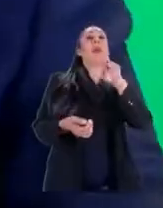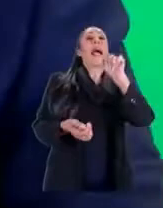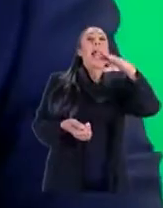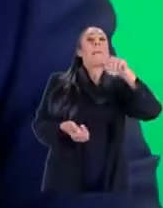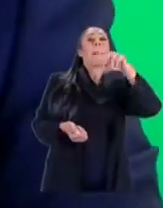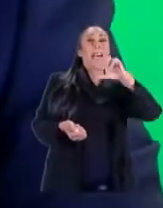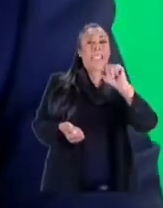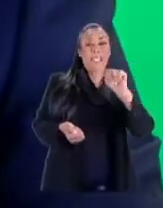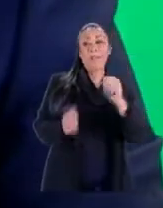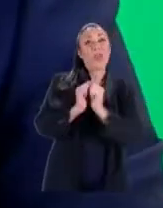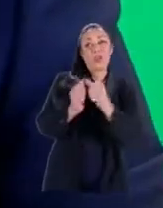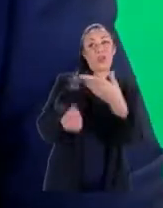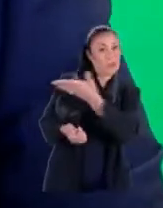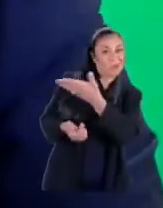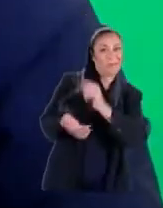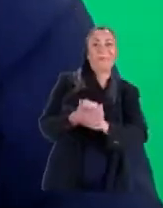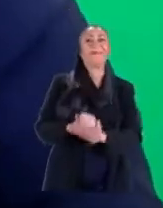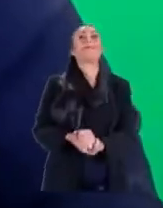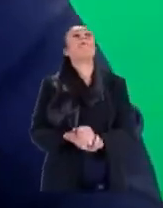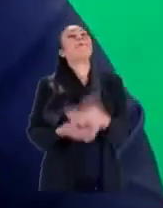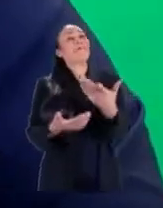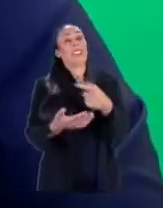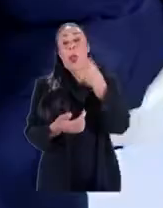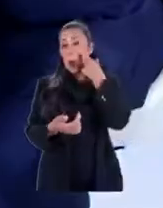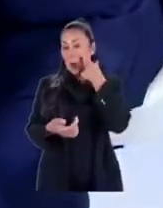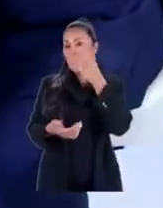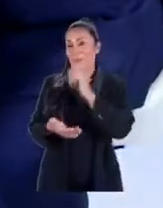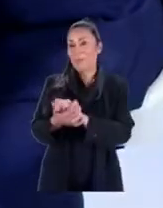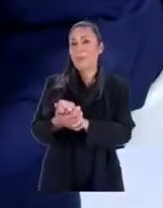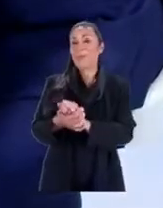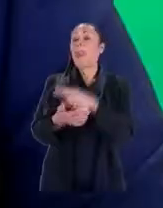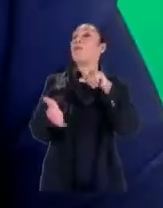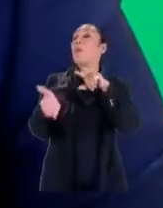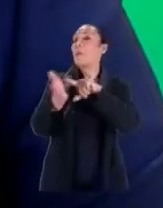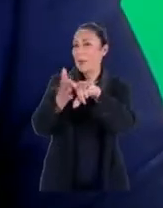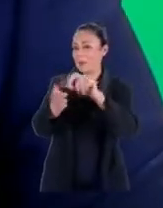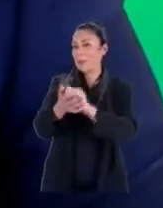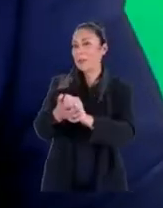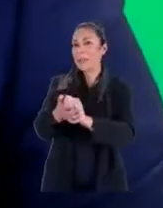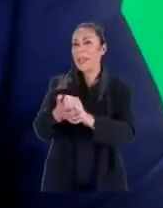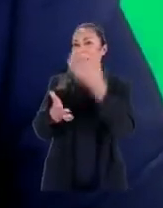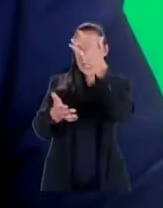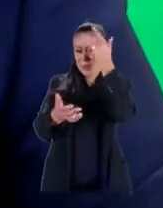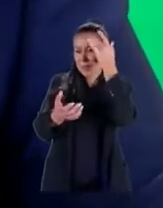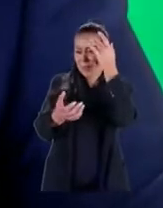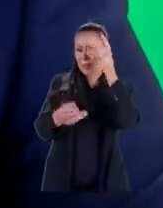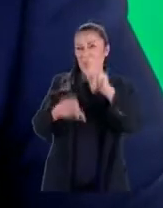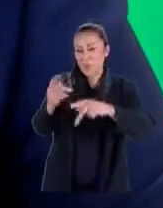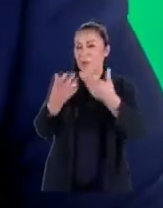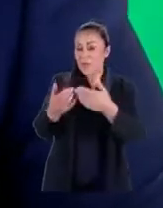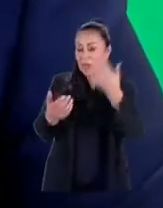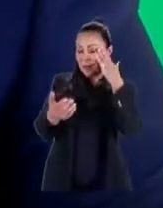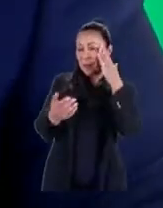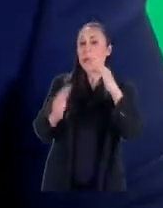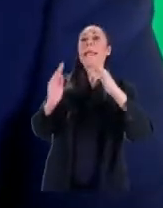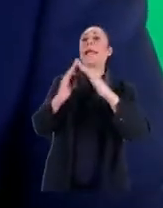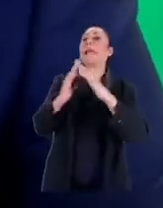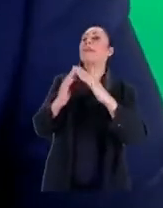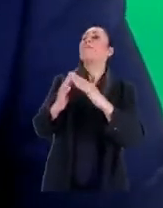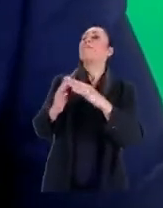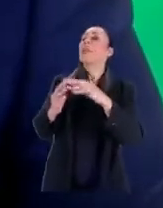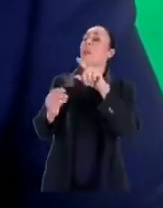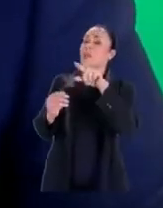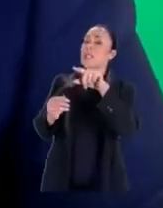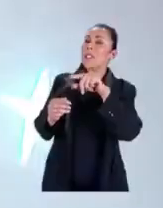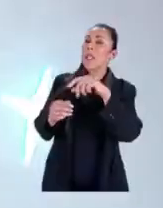Muito bem. Olha aqui, você vai... eu vou fazer uma pergunta que eu acho que o povo quer saber. Casa. Nós vamos fazer casa